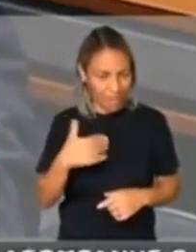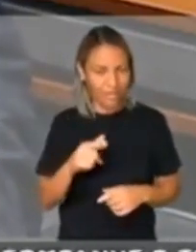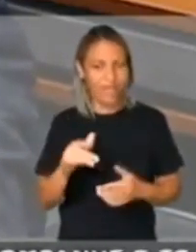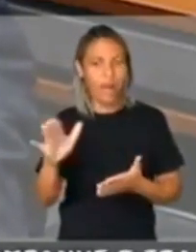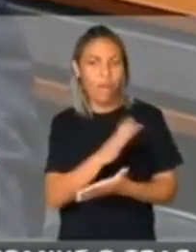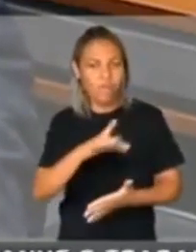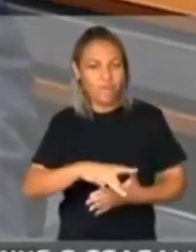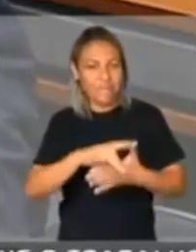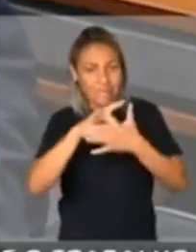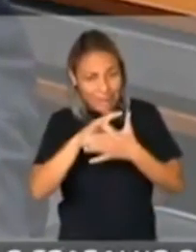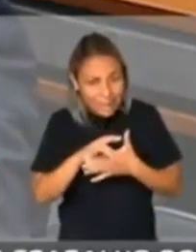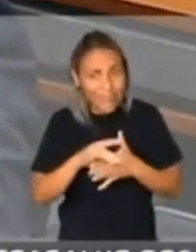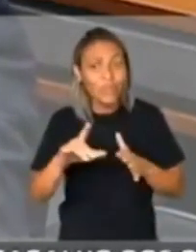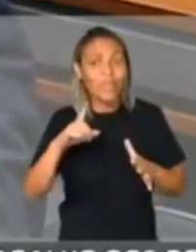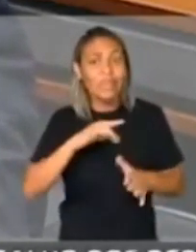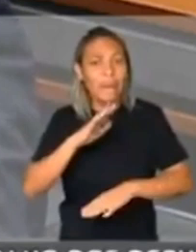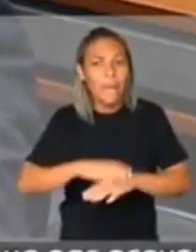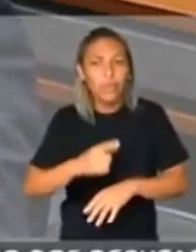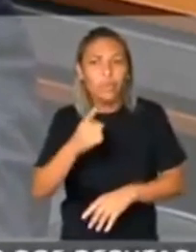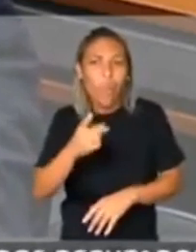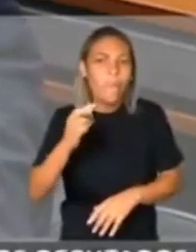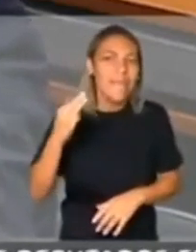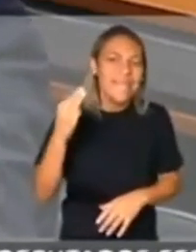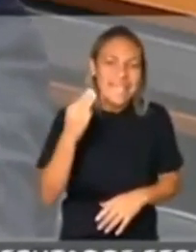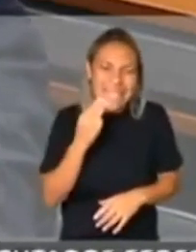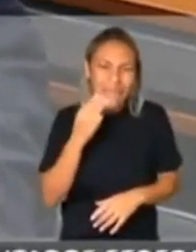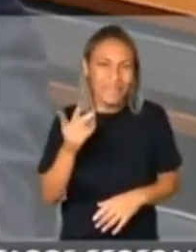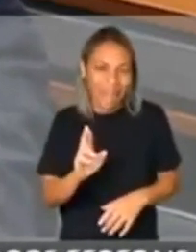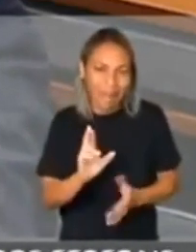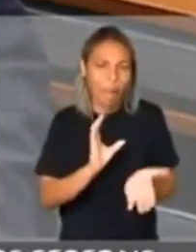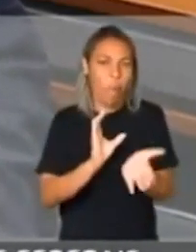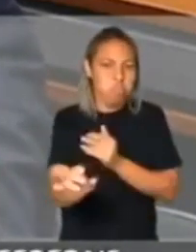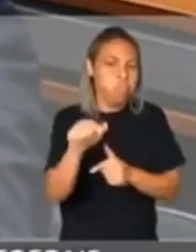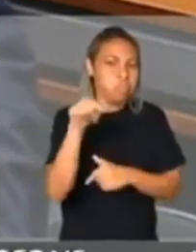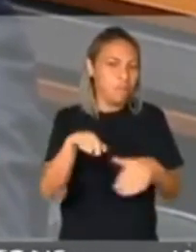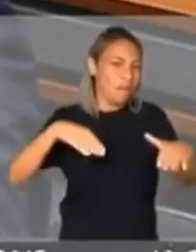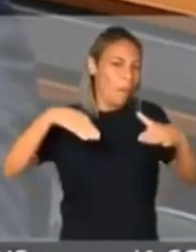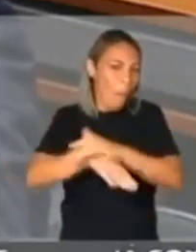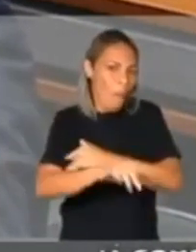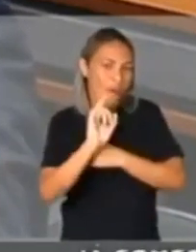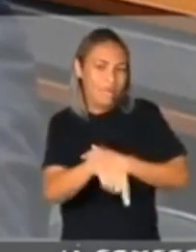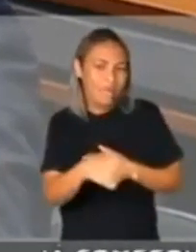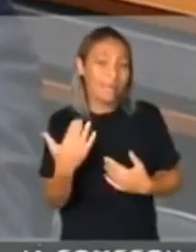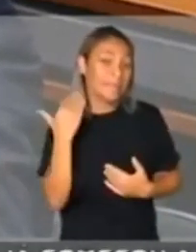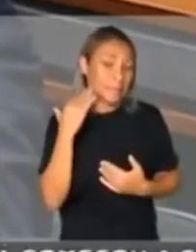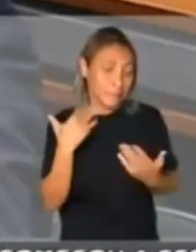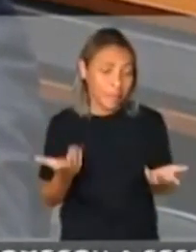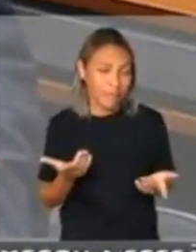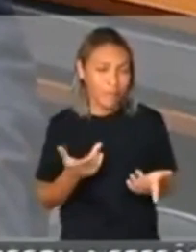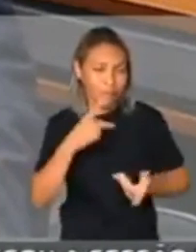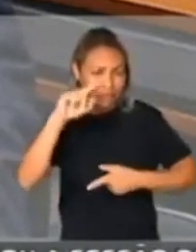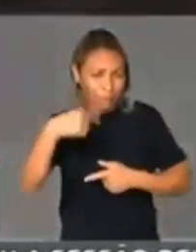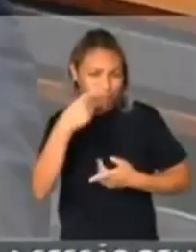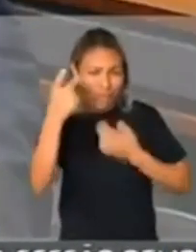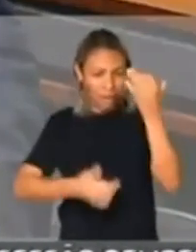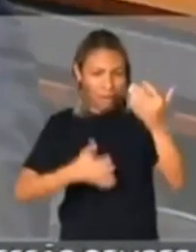de Partido Socialista tem mais de R$1 milhão investido em bancos. Então, eu acho que quando esse argumento é utilizado e quando chama